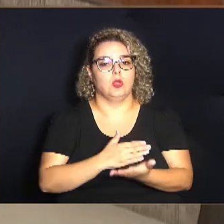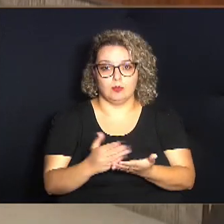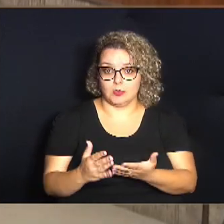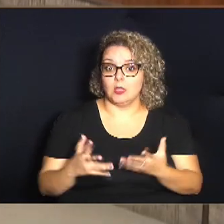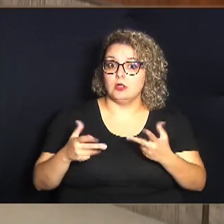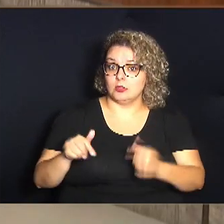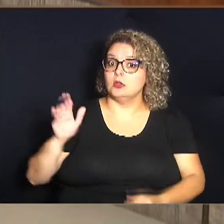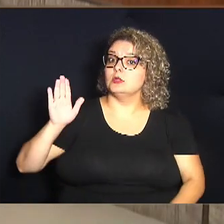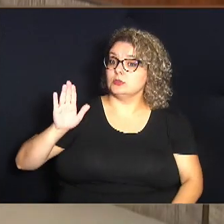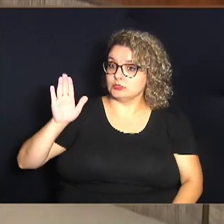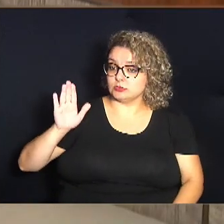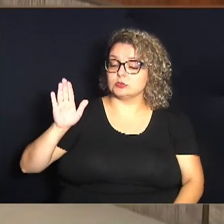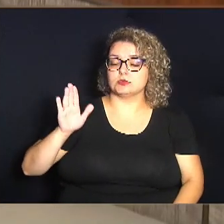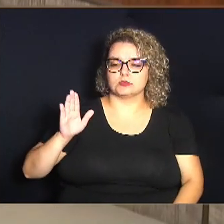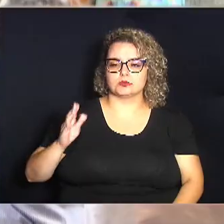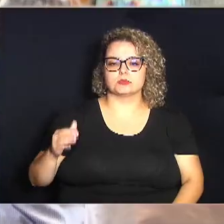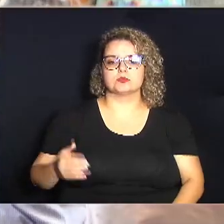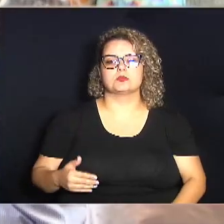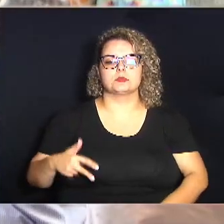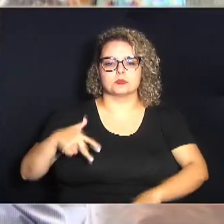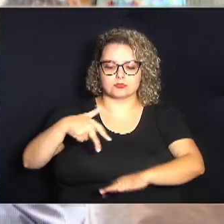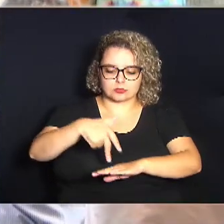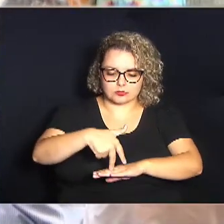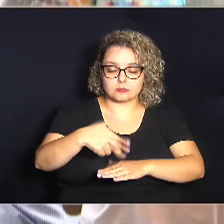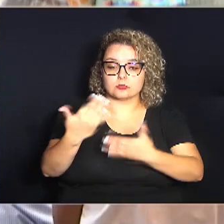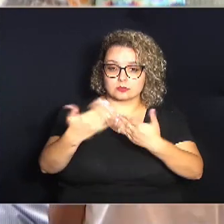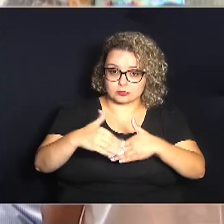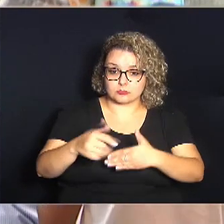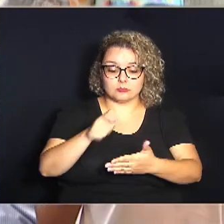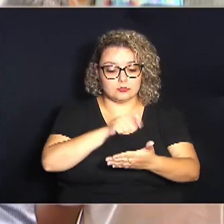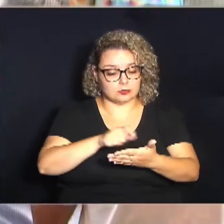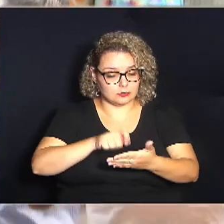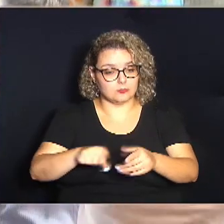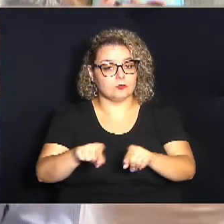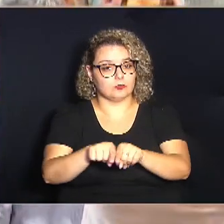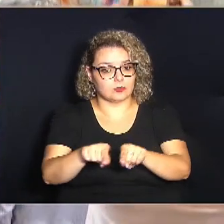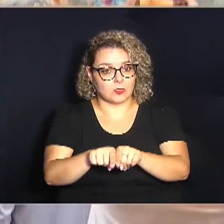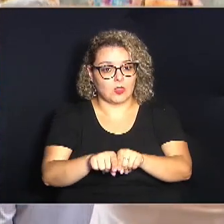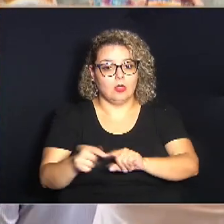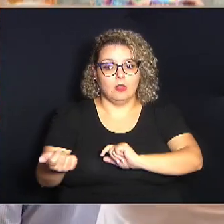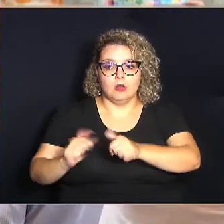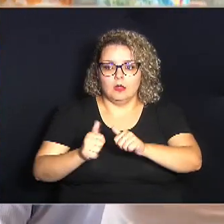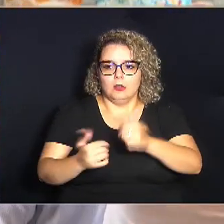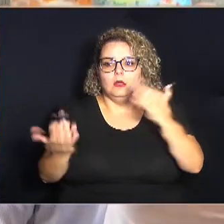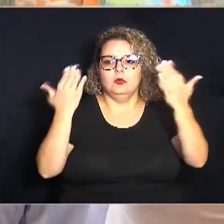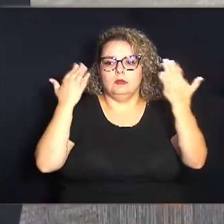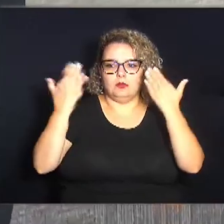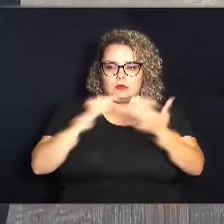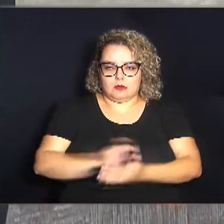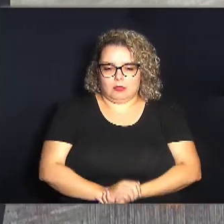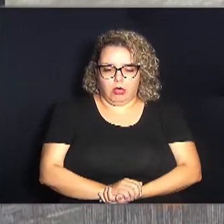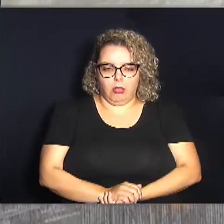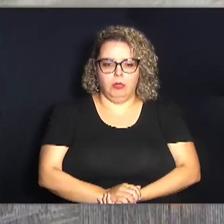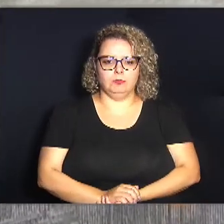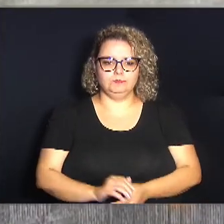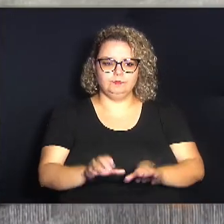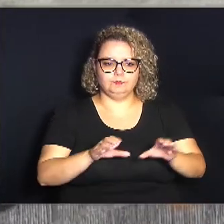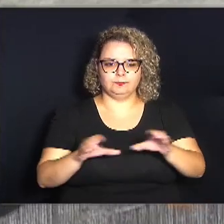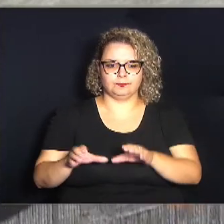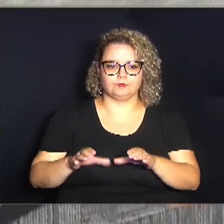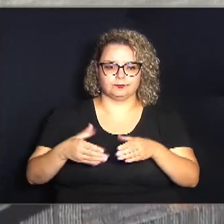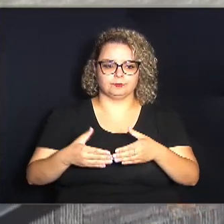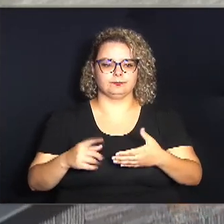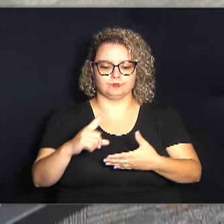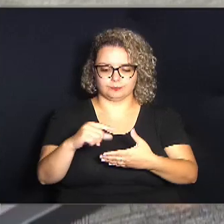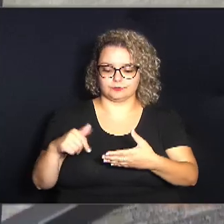os candidatos foram submetidos a uma prova escrita e também avaliação psicológica. A coordenadora da comissão